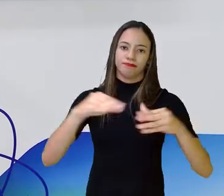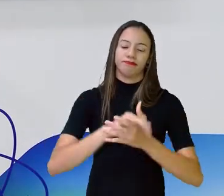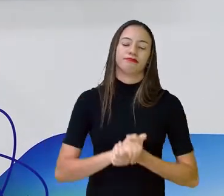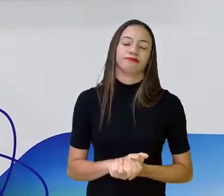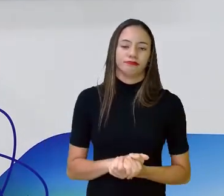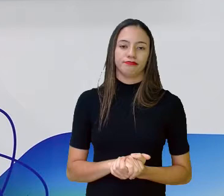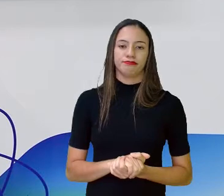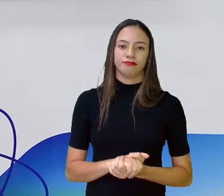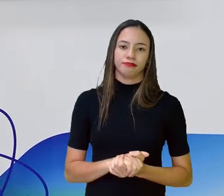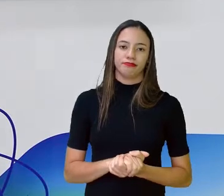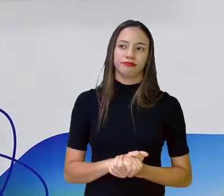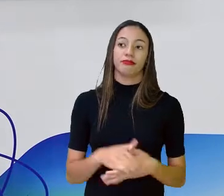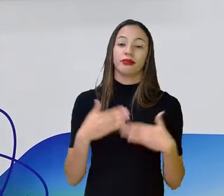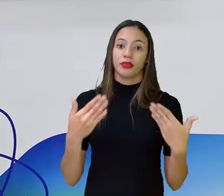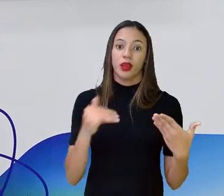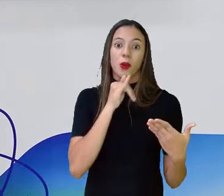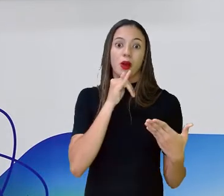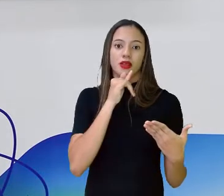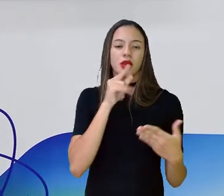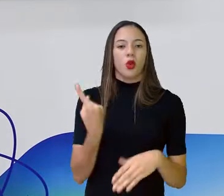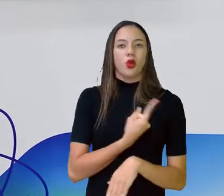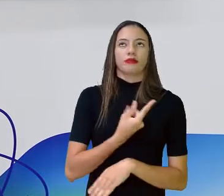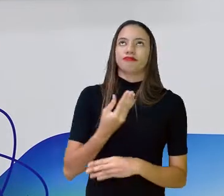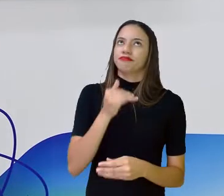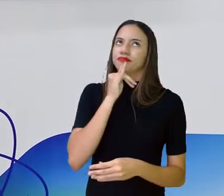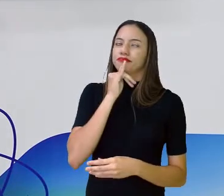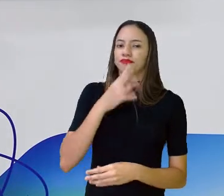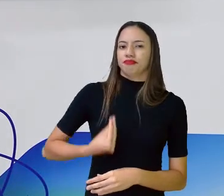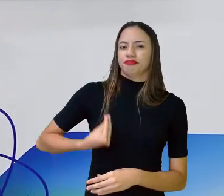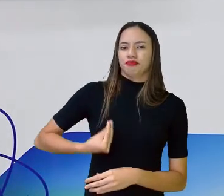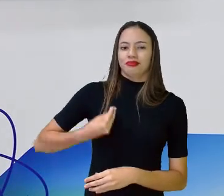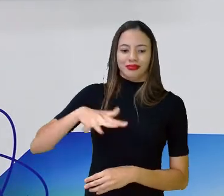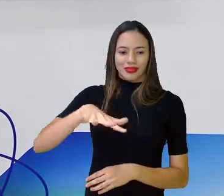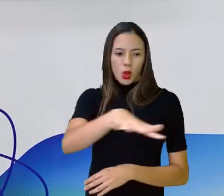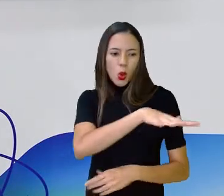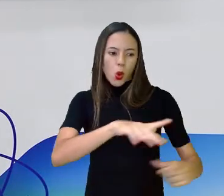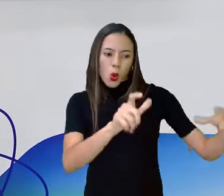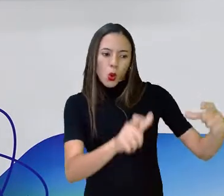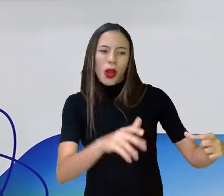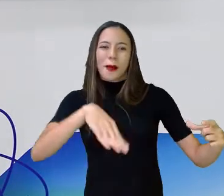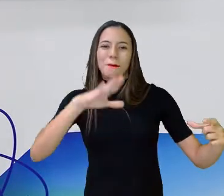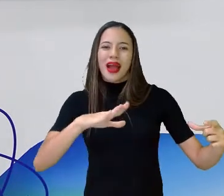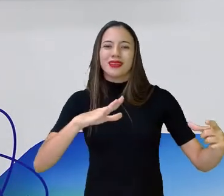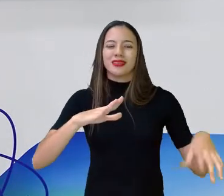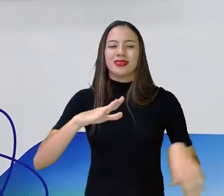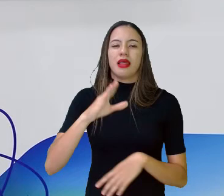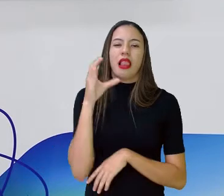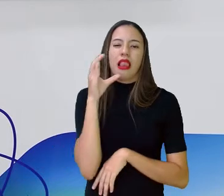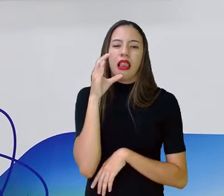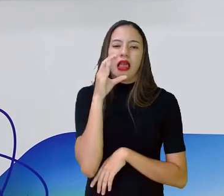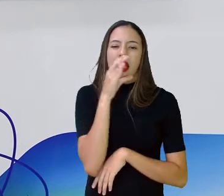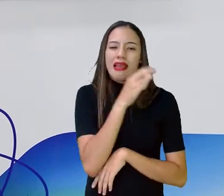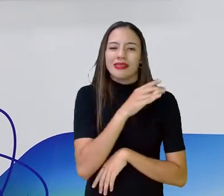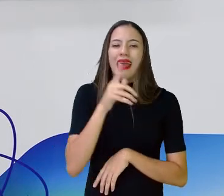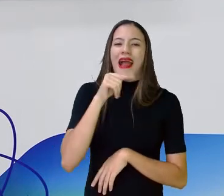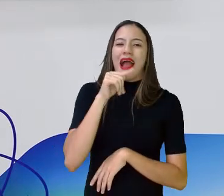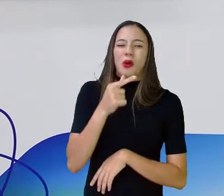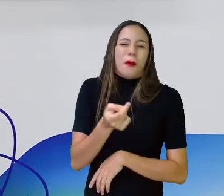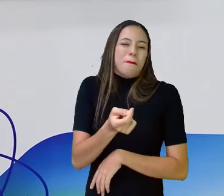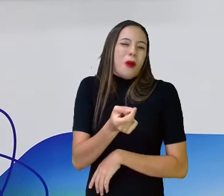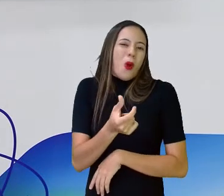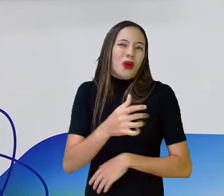se nós estamos numa região mais quente, com pouca água, poucas